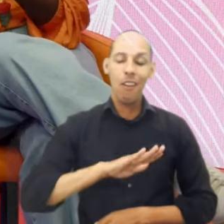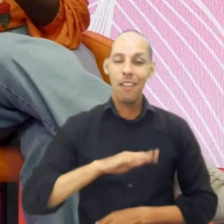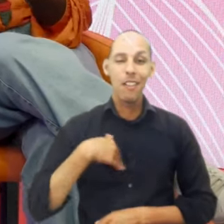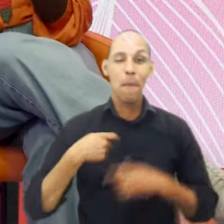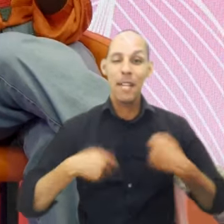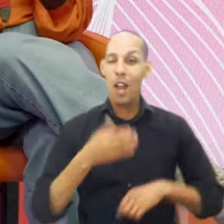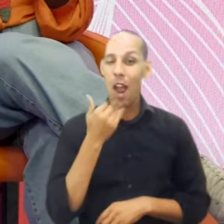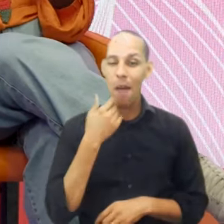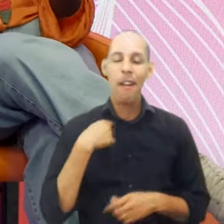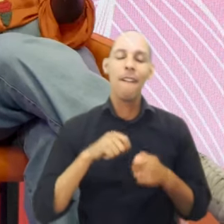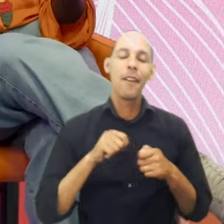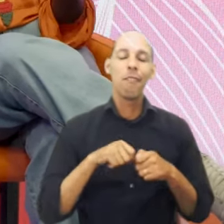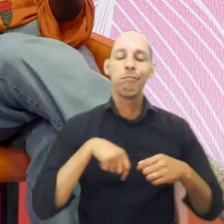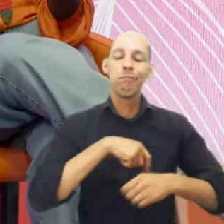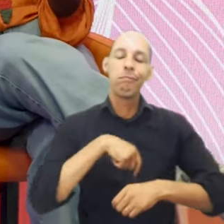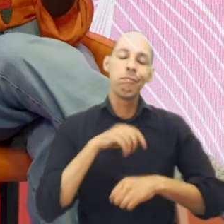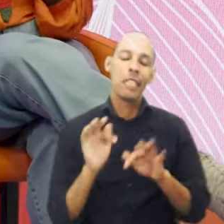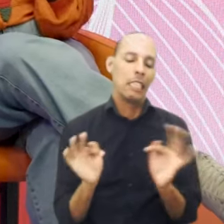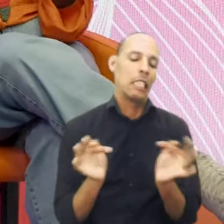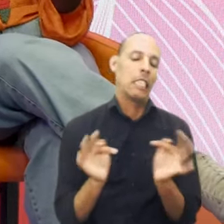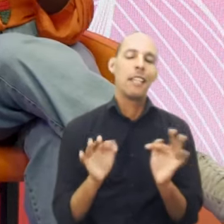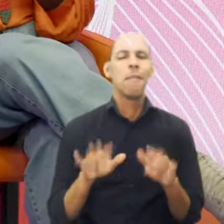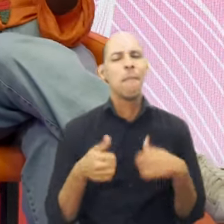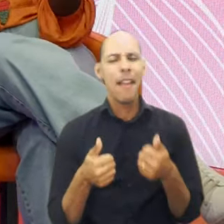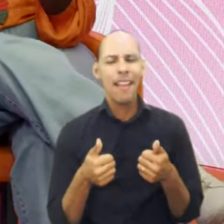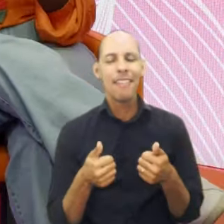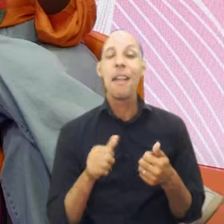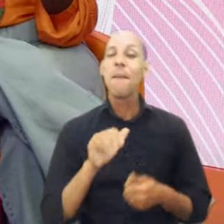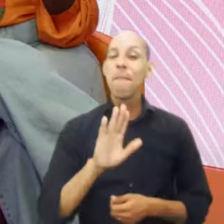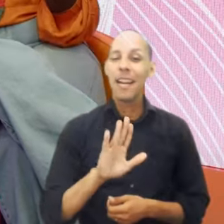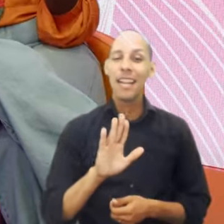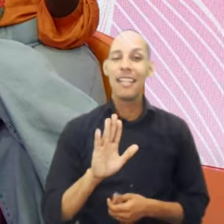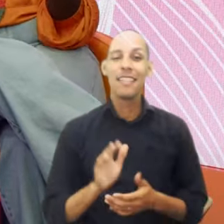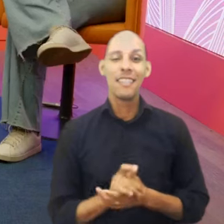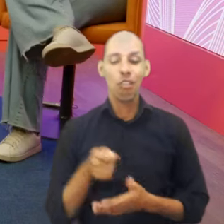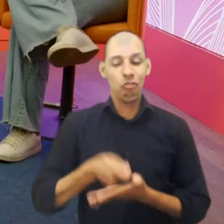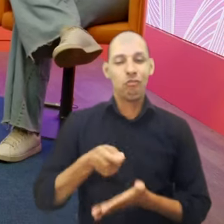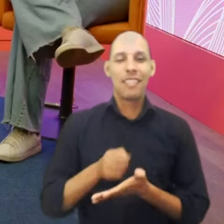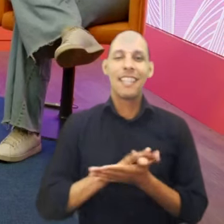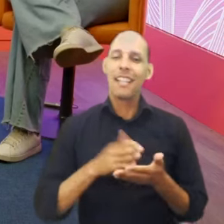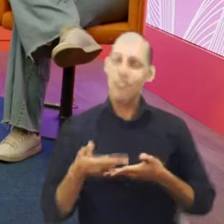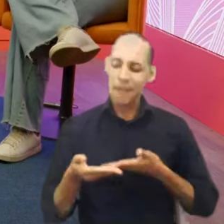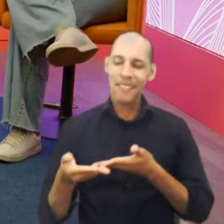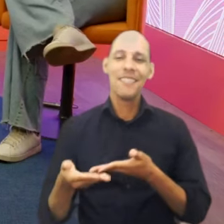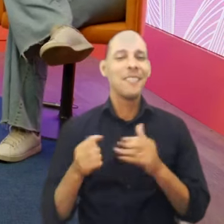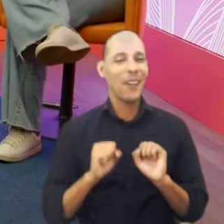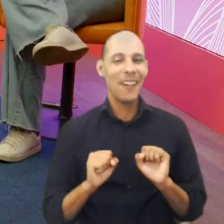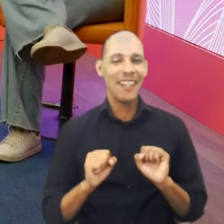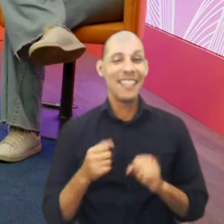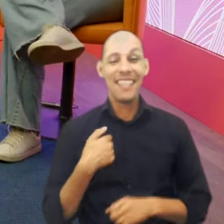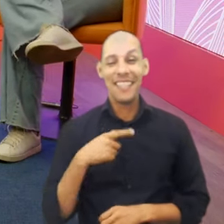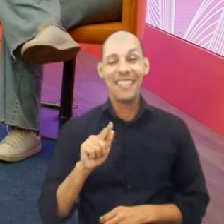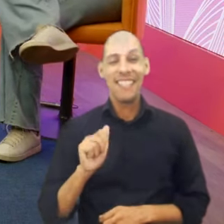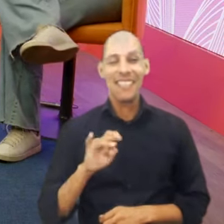comer, faço o que eu preciso fazer. Mas cozinho muito bem, faço as coisas, mas assim... Você pode convidar eu pra ir na sua casa. Sabe? Eu e o